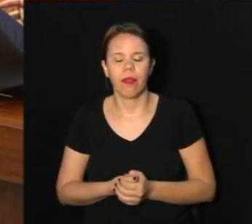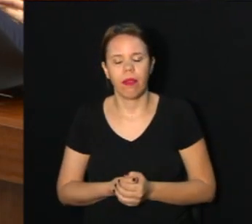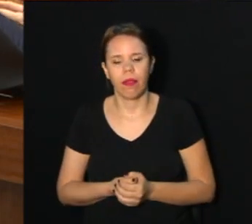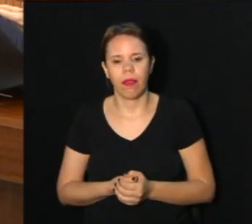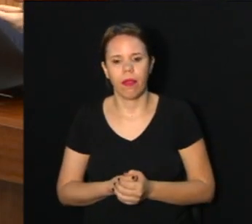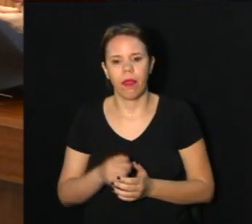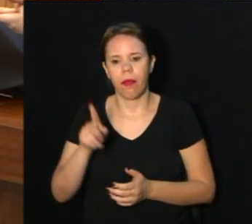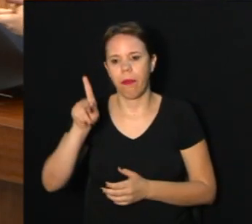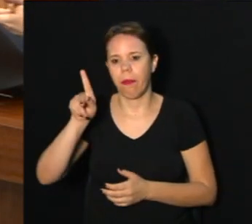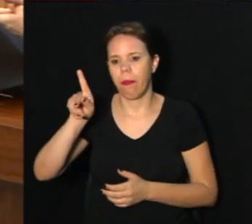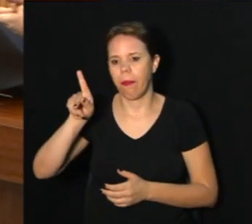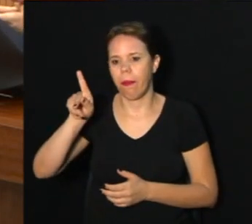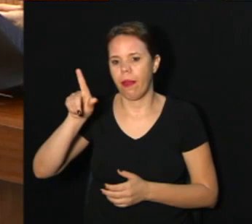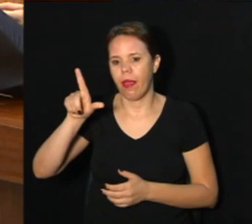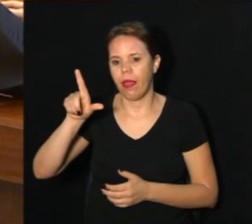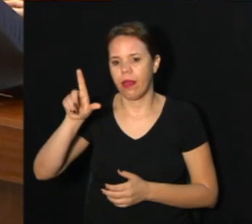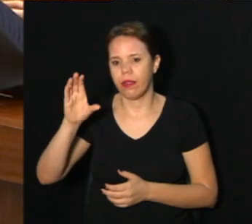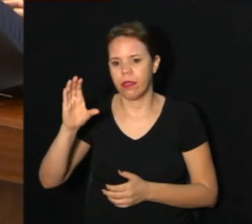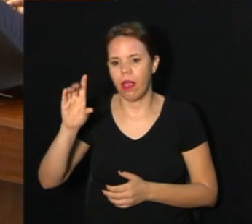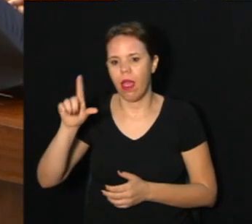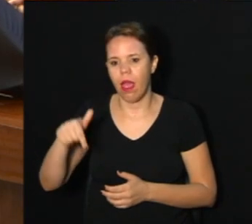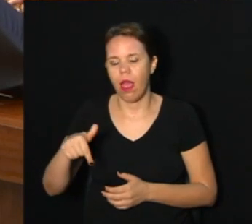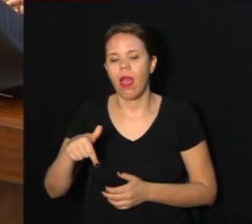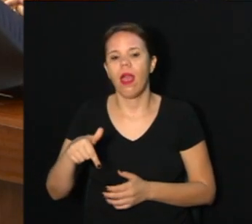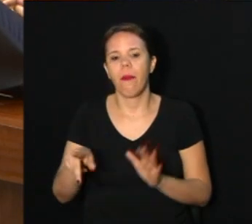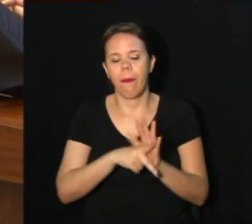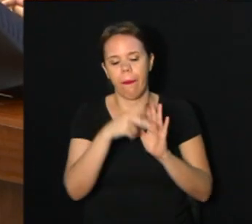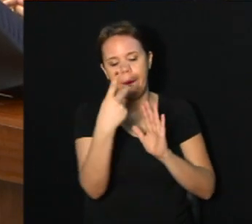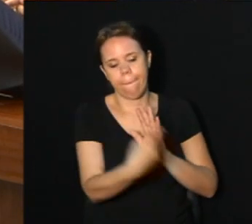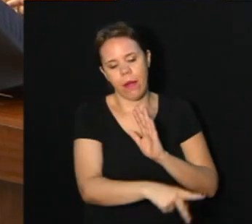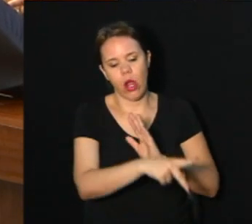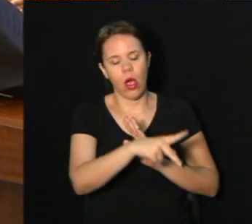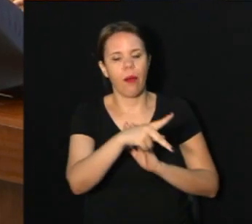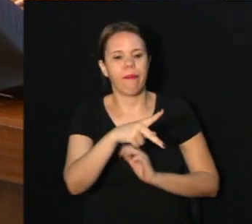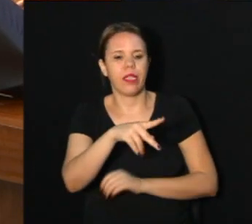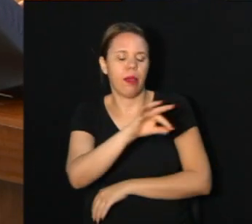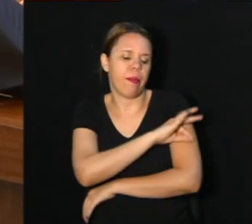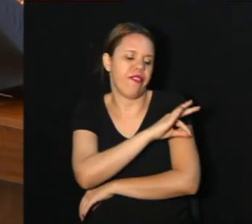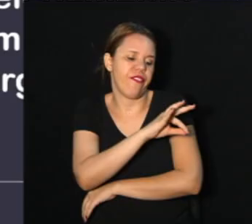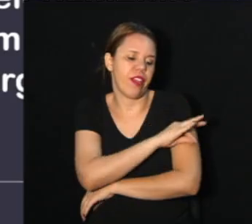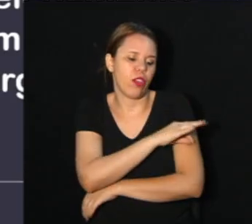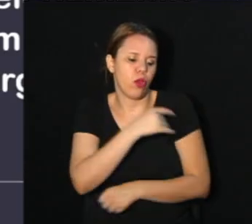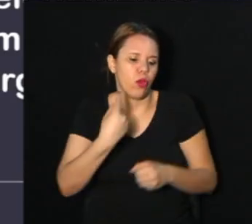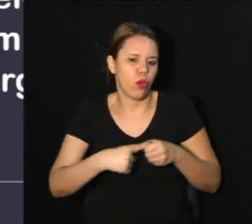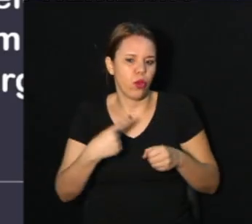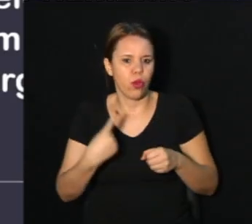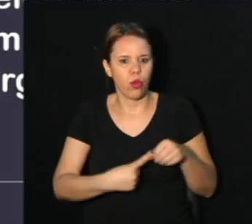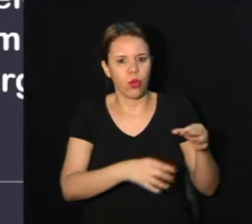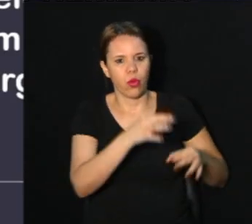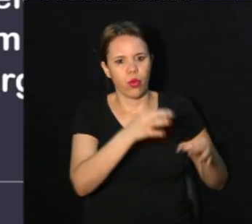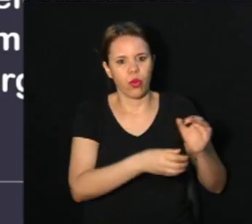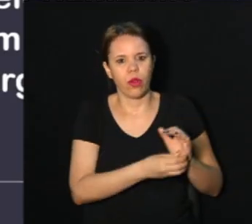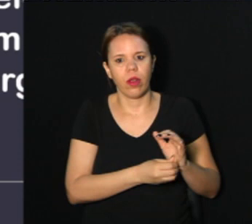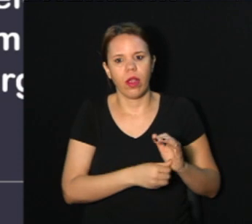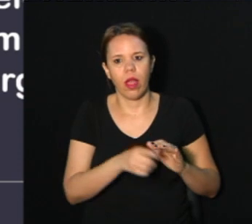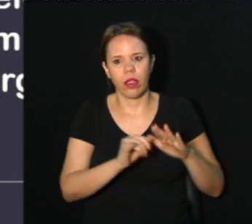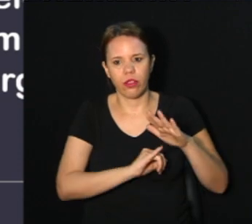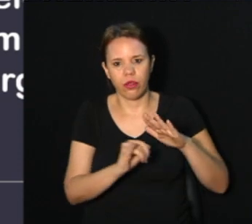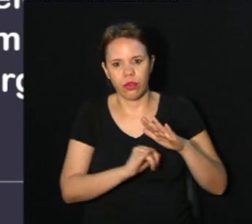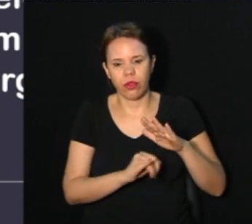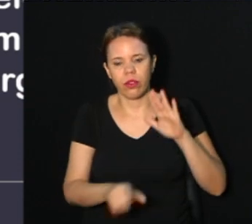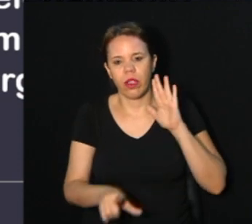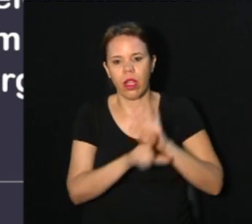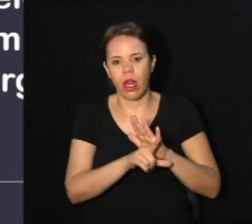o PLC ele institui a Procuradoria Geral do município. Essa instituição ela está prevista